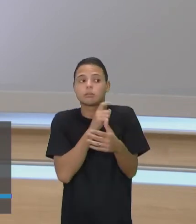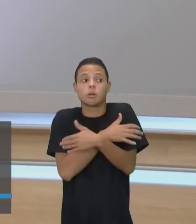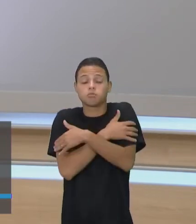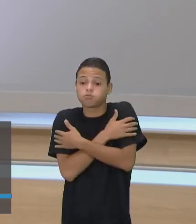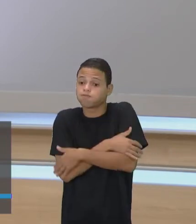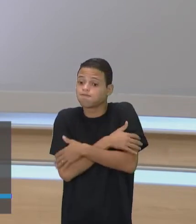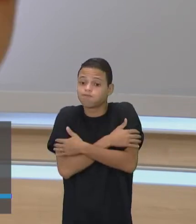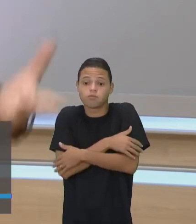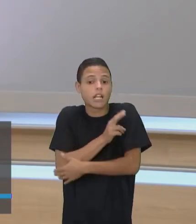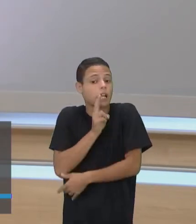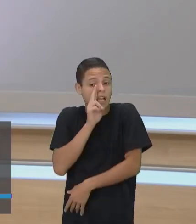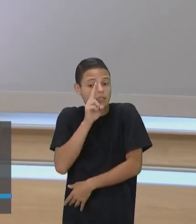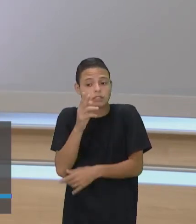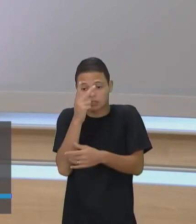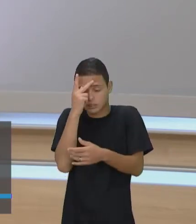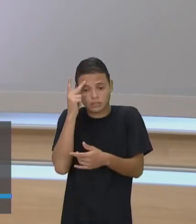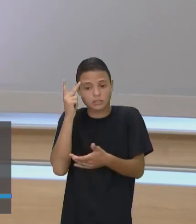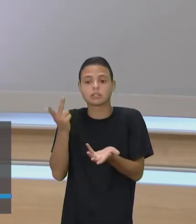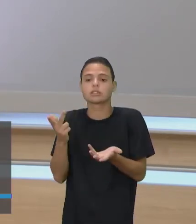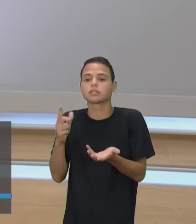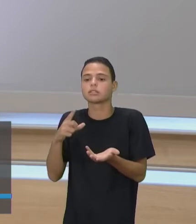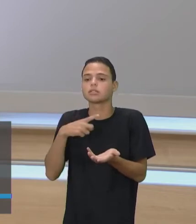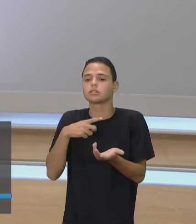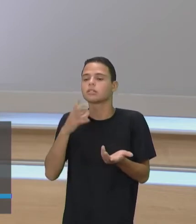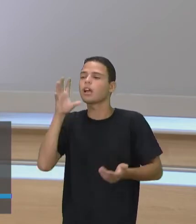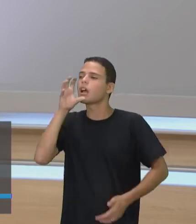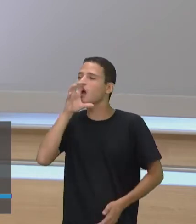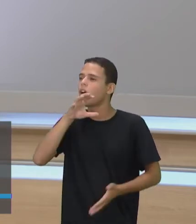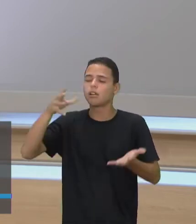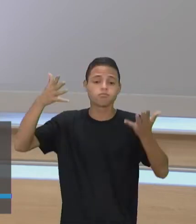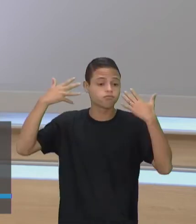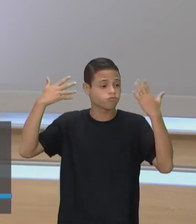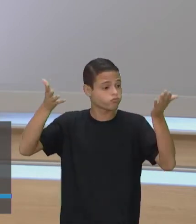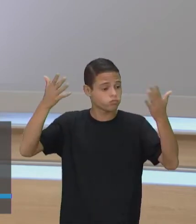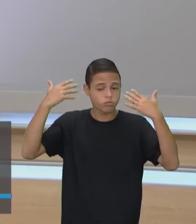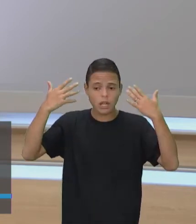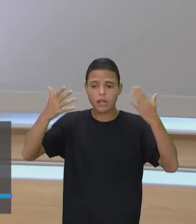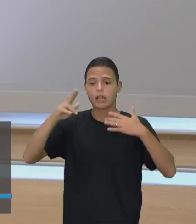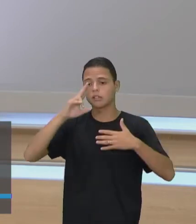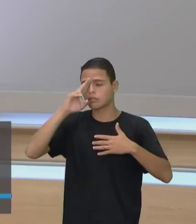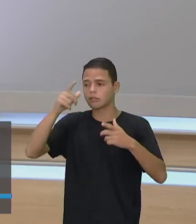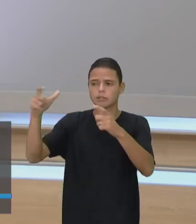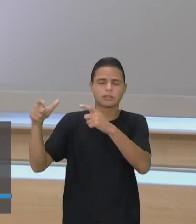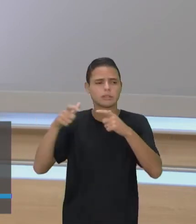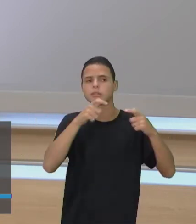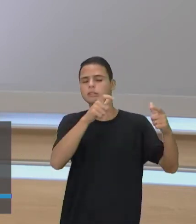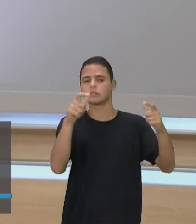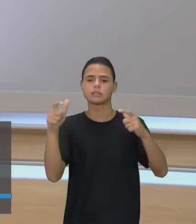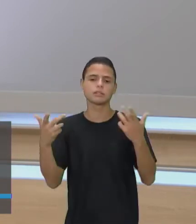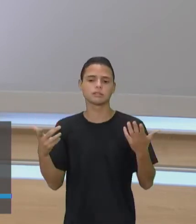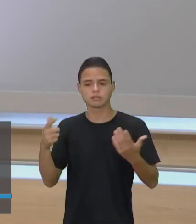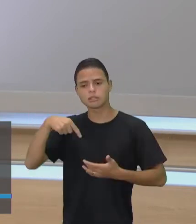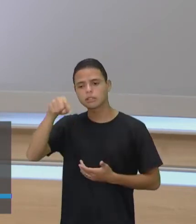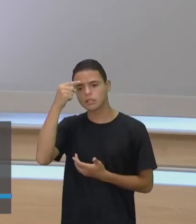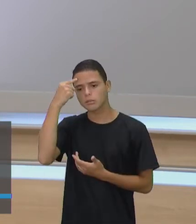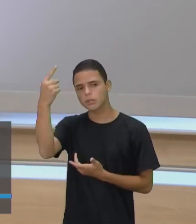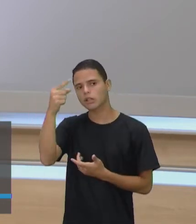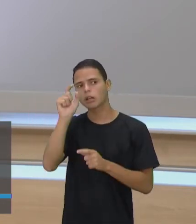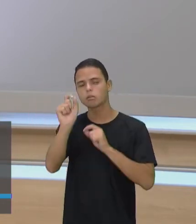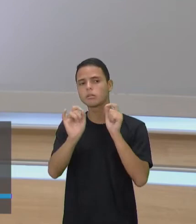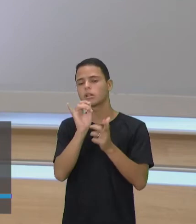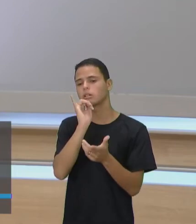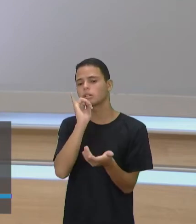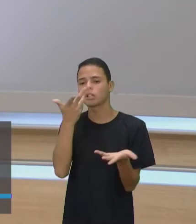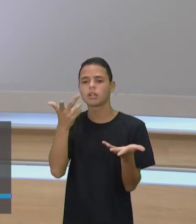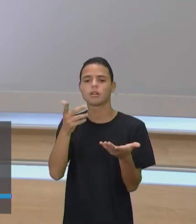enfrentando. Pessoas passando por situações de calor, ondas de calor absurdas. É só a gente voltar a pegar notícias, por exemplo,